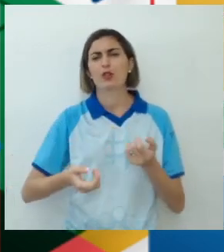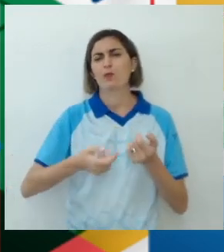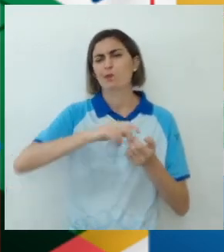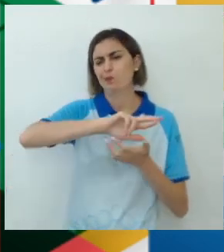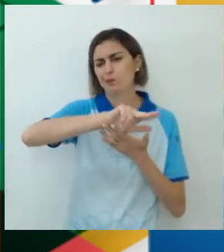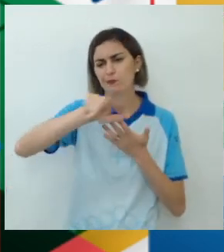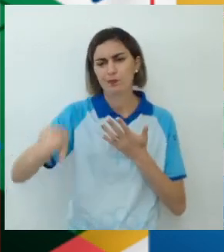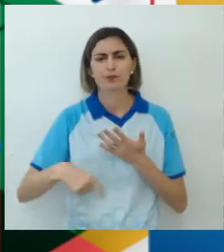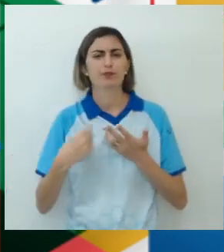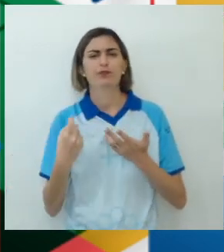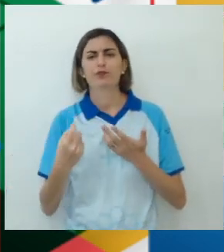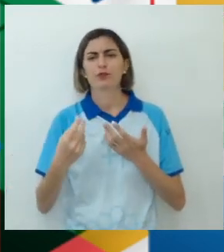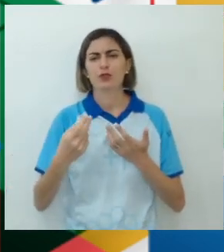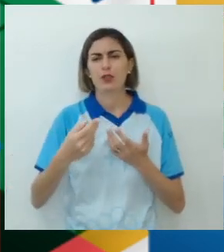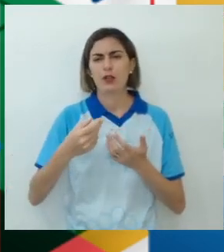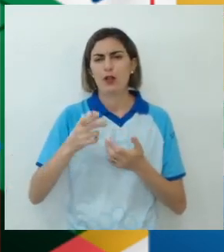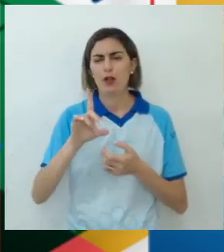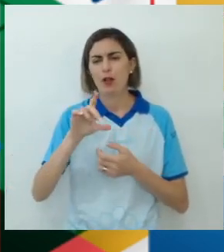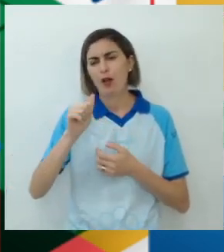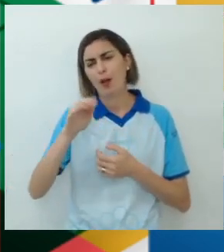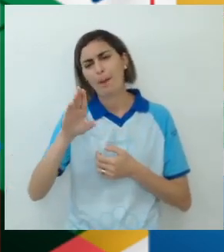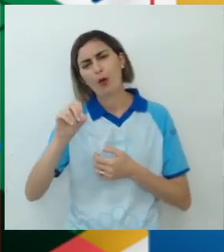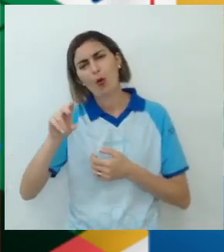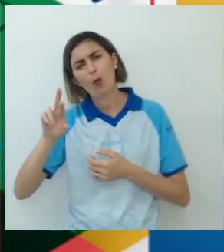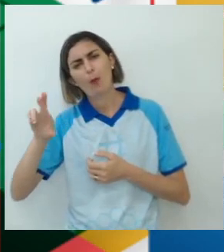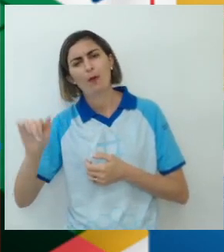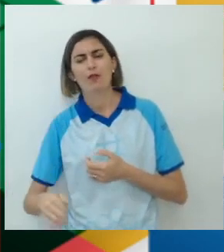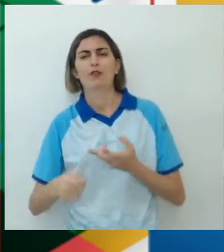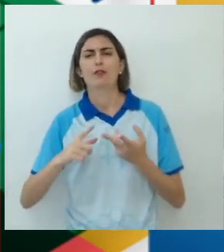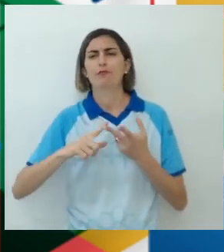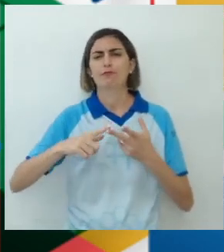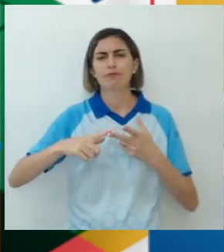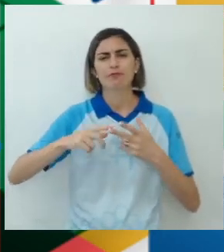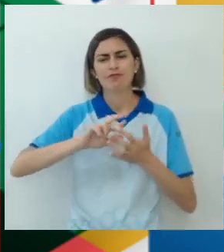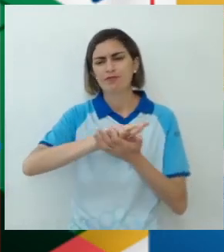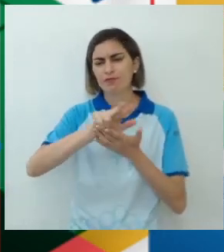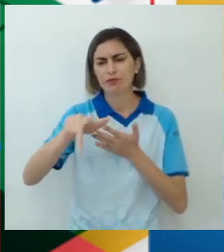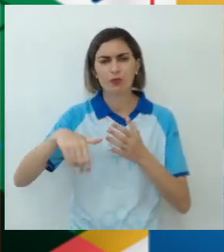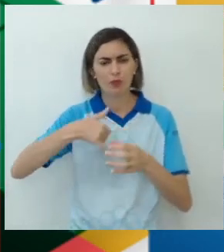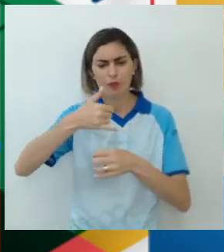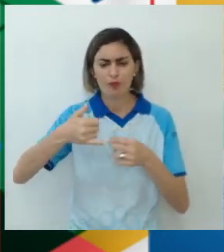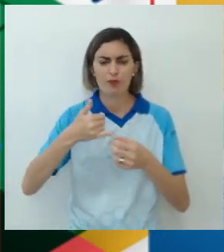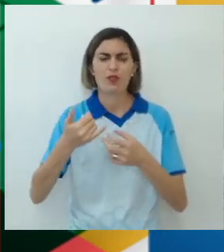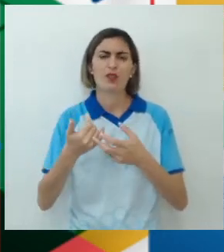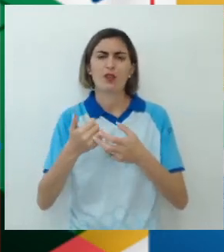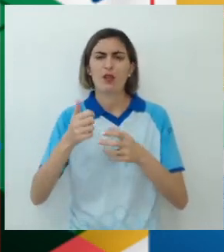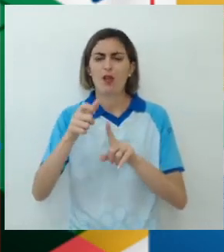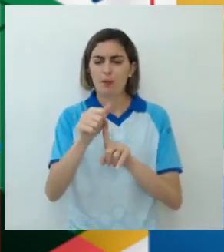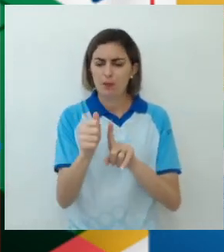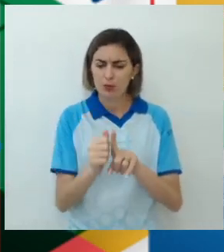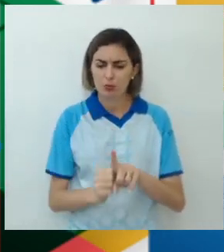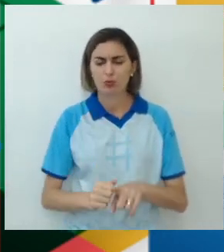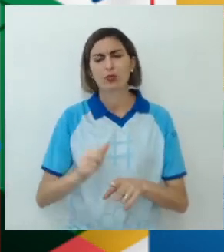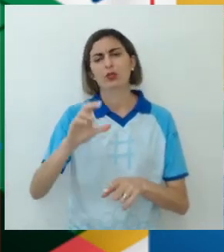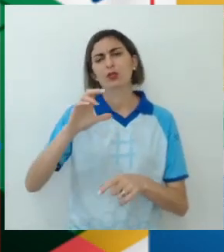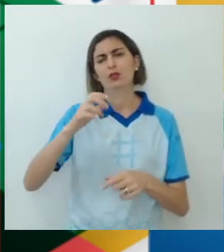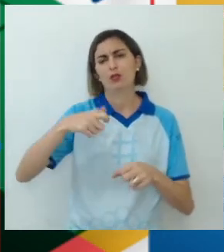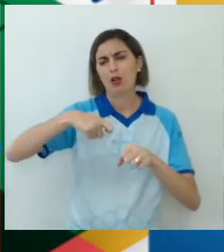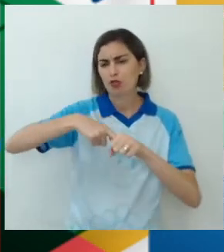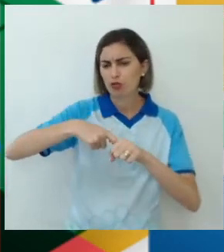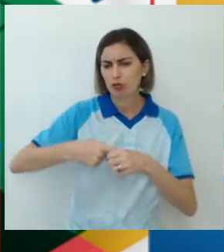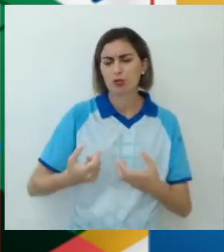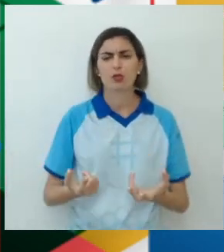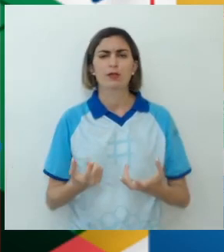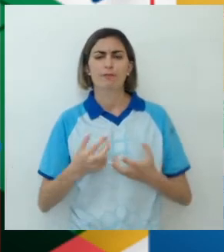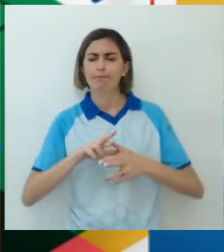bico, sementes como a de abóbora, girassol, oleaginosas como amendoim, castanha,